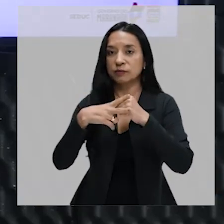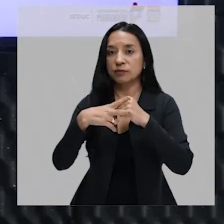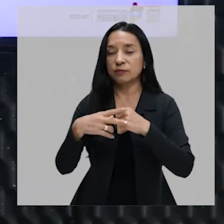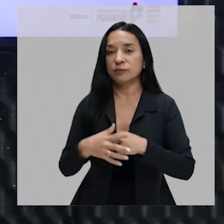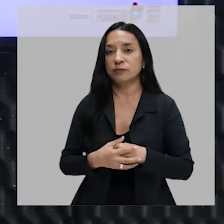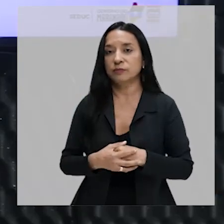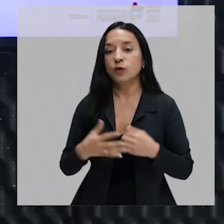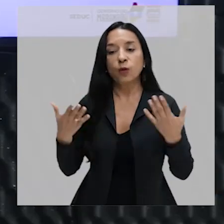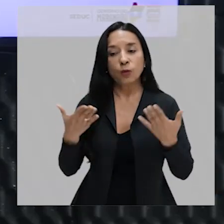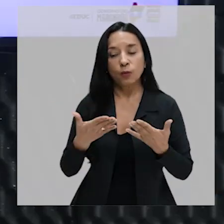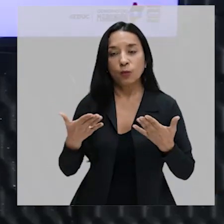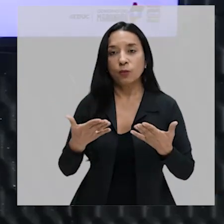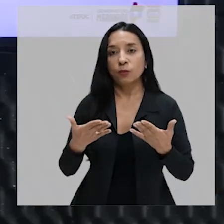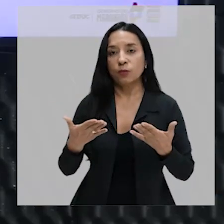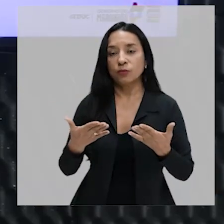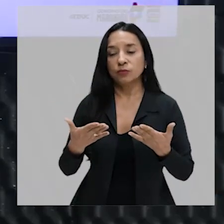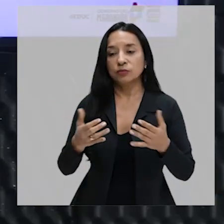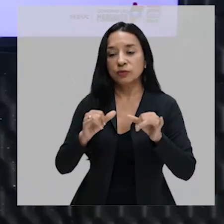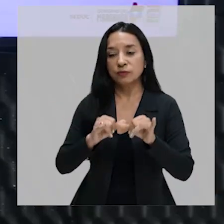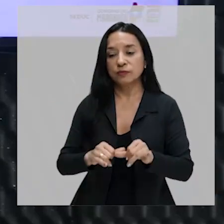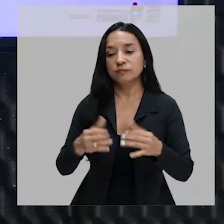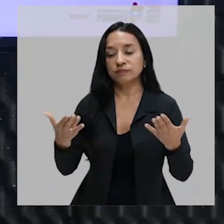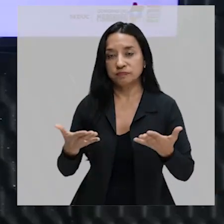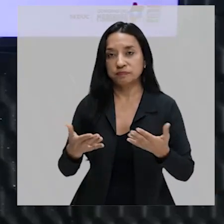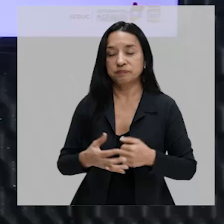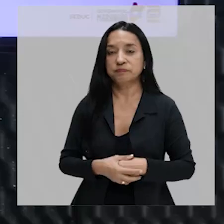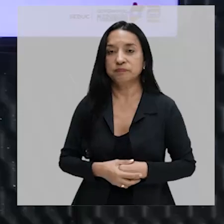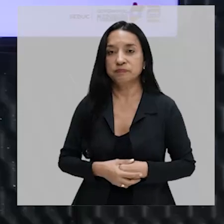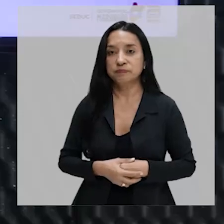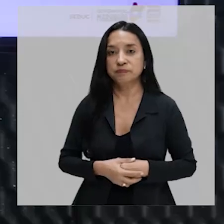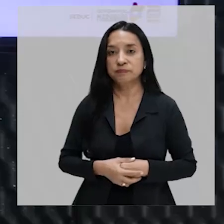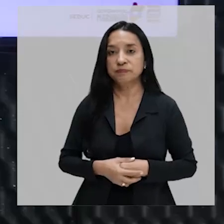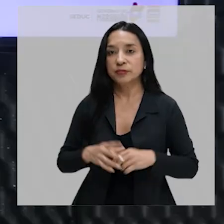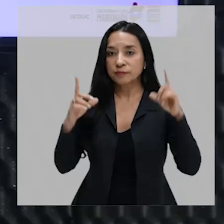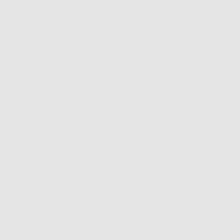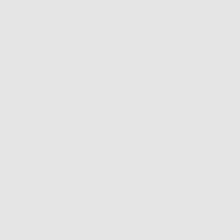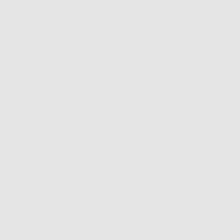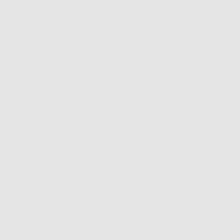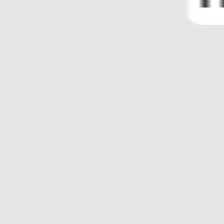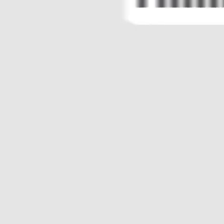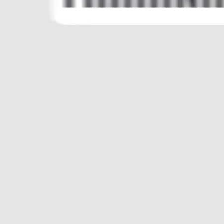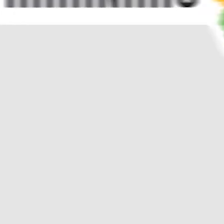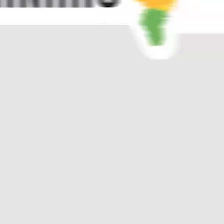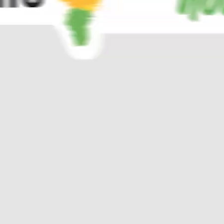verbal. E hoje eu fico por aqui. Compliquei?